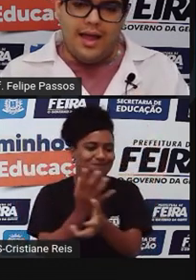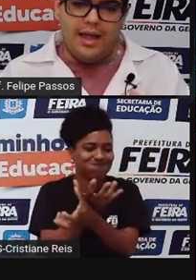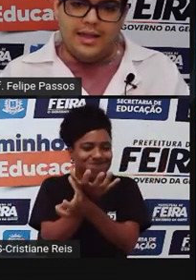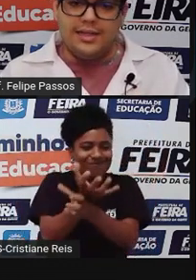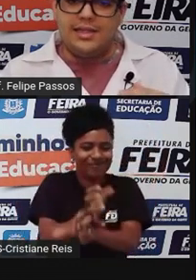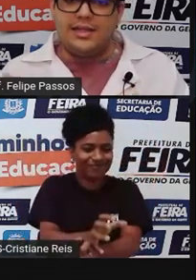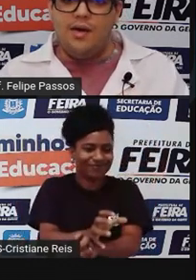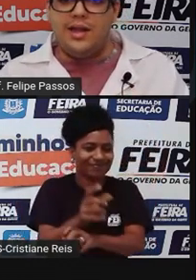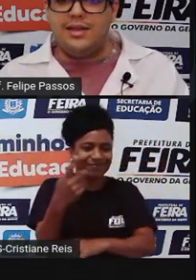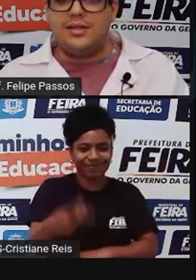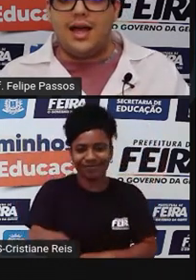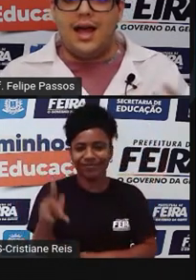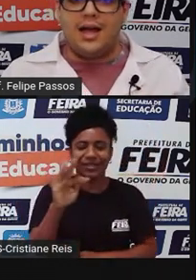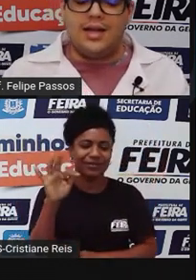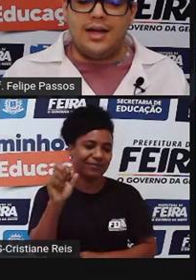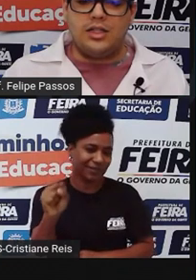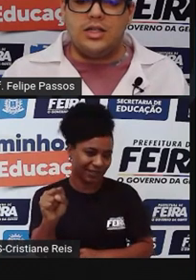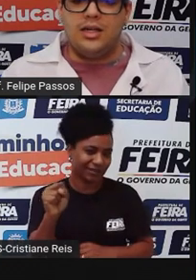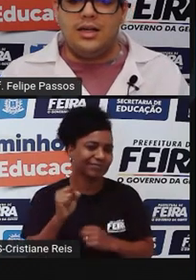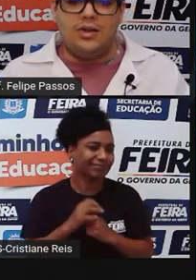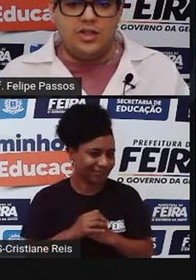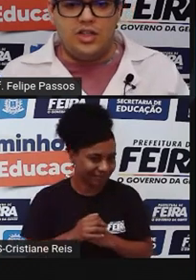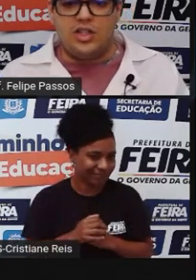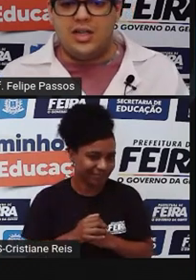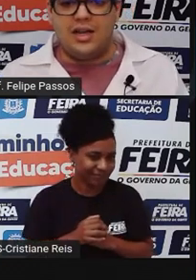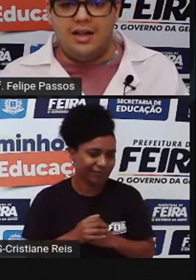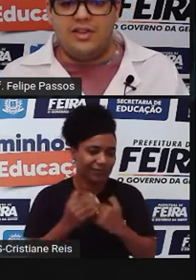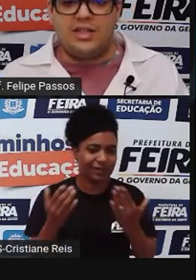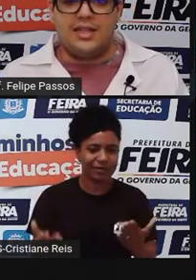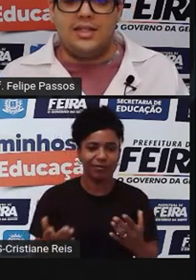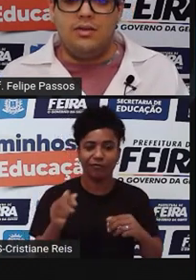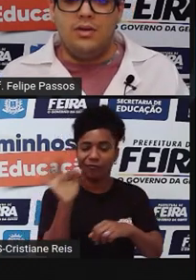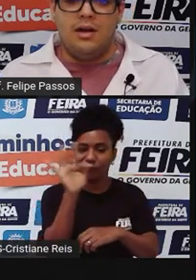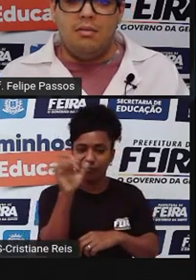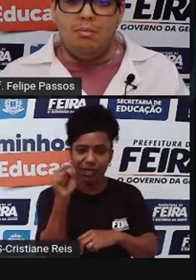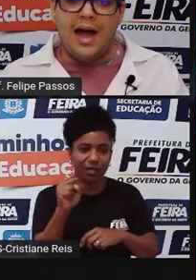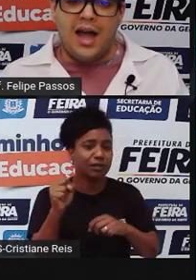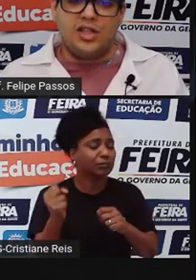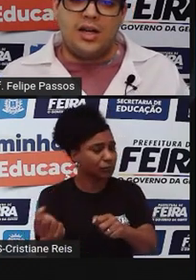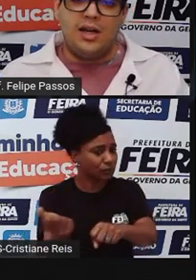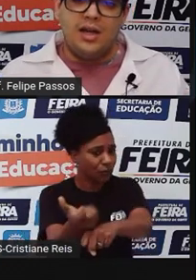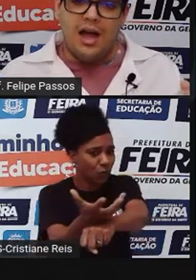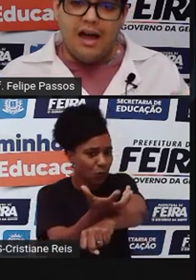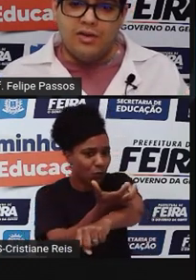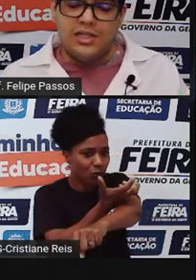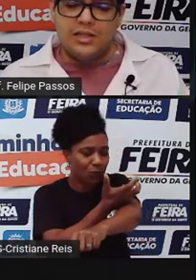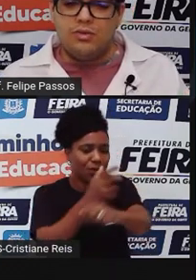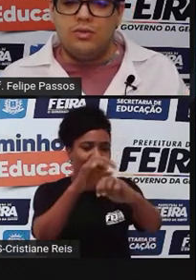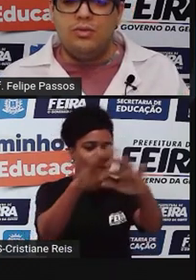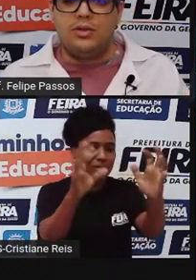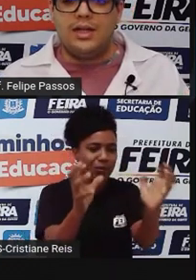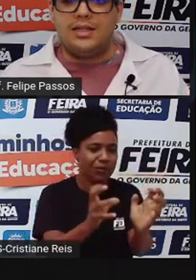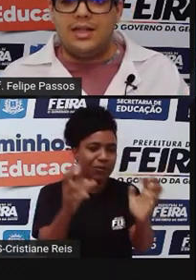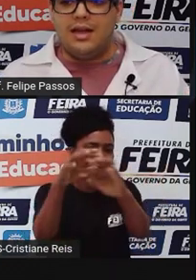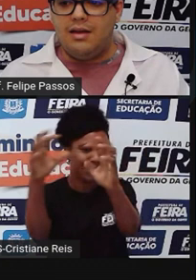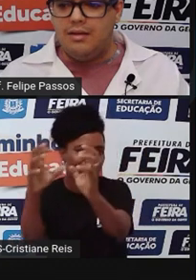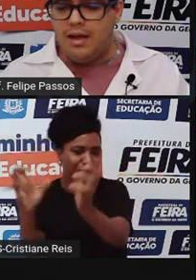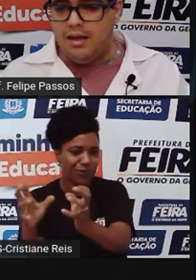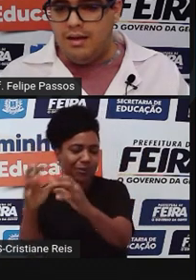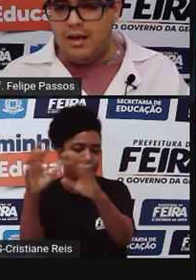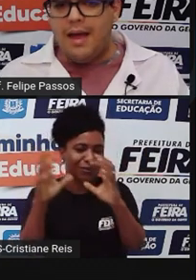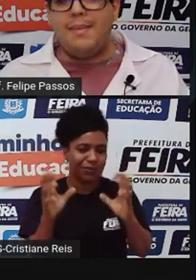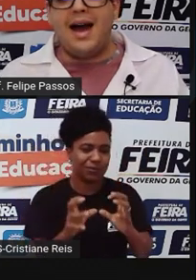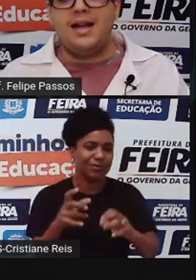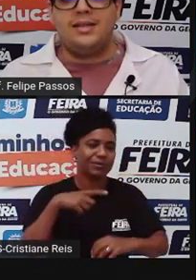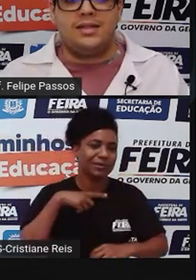uma transição entre o cerrado EA Caatinga então a gente tinha aquela vegetação baixa árvores curtas